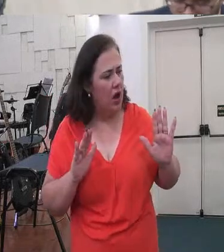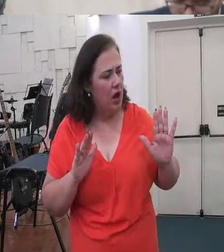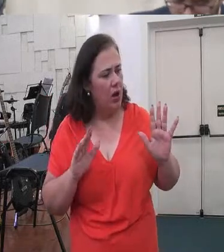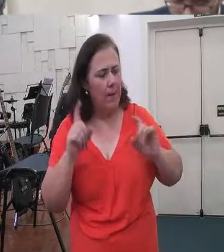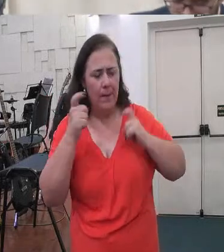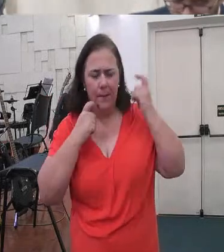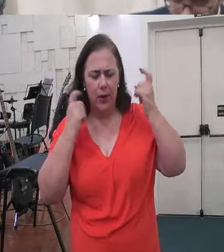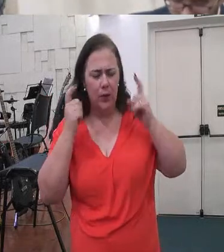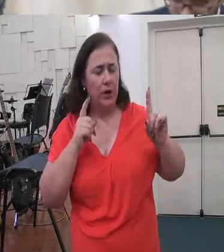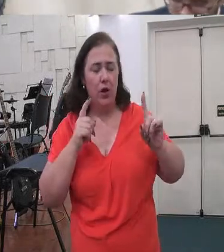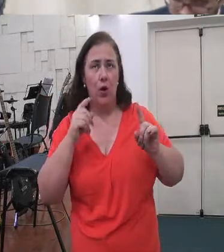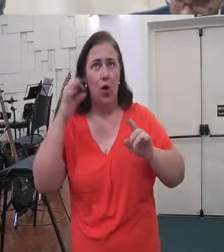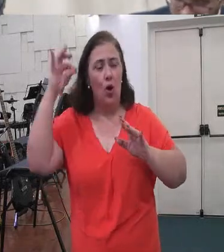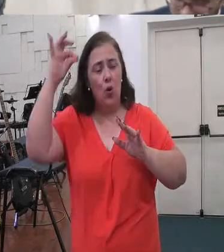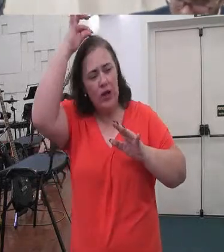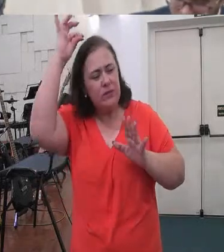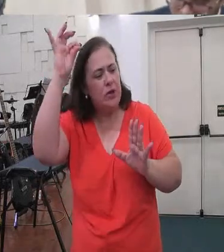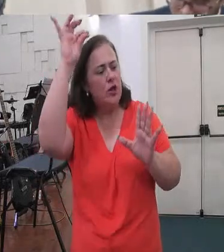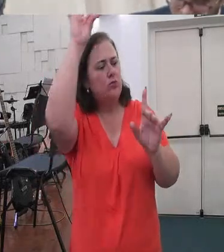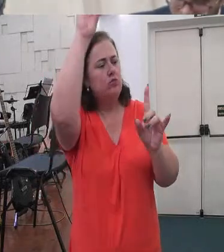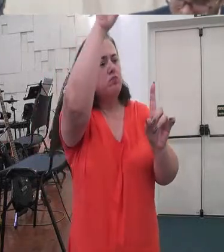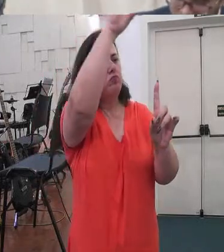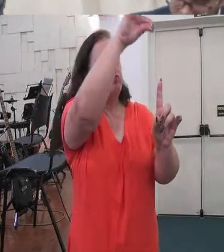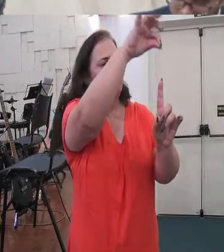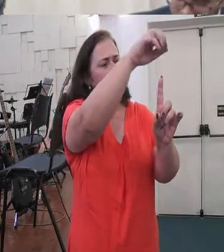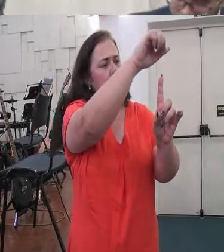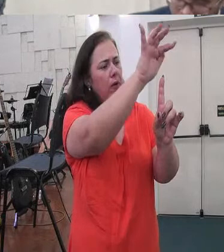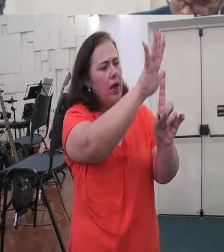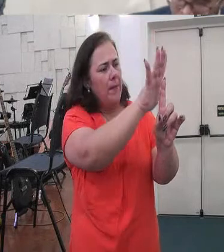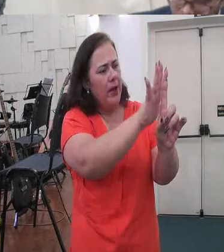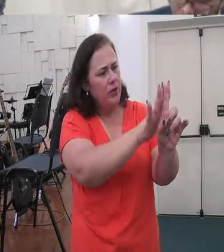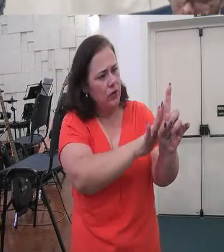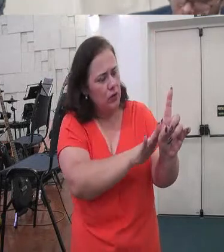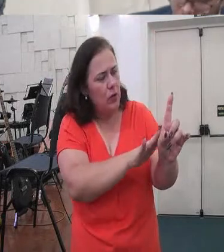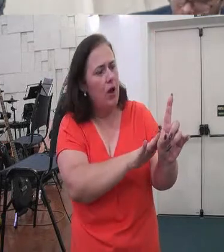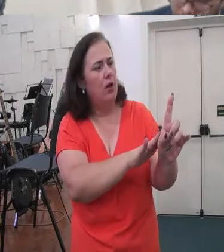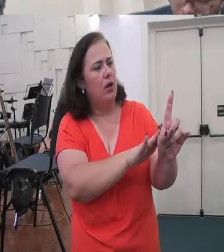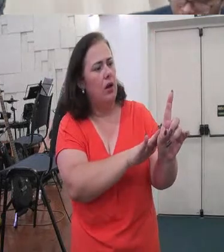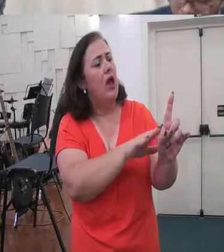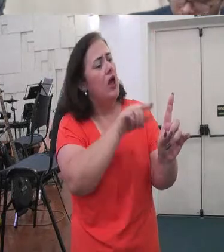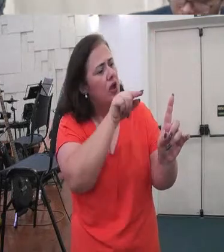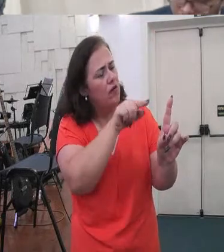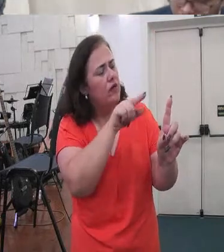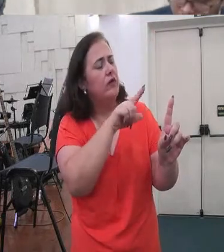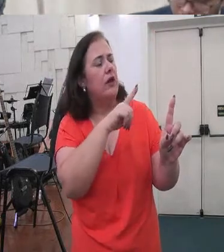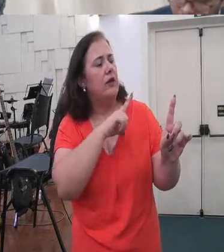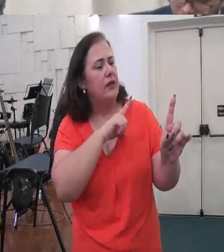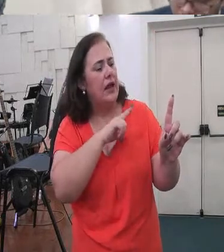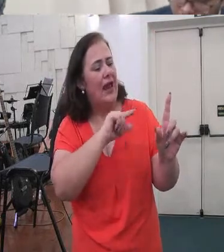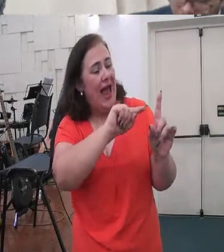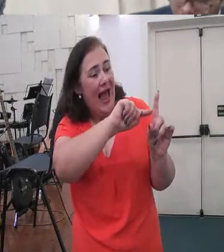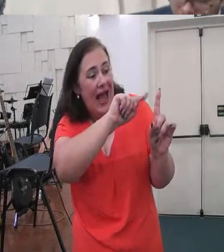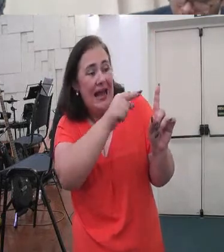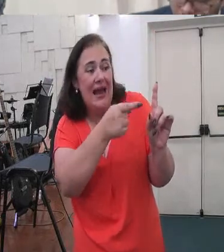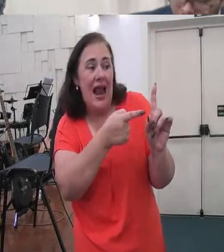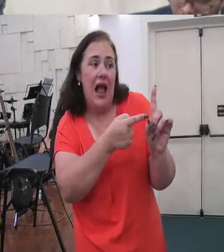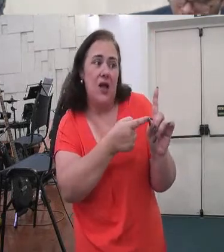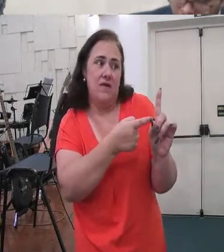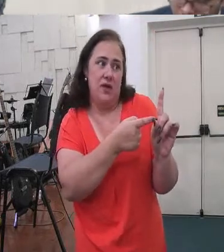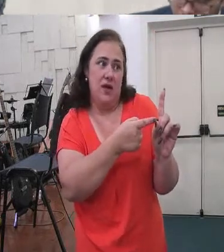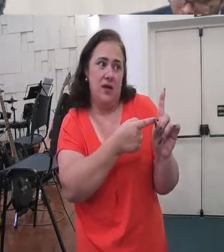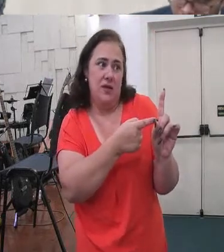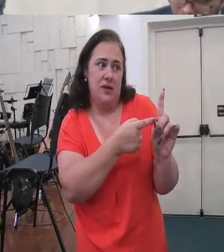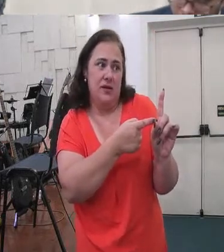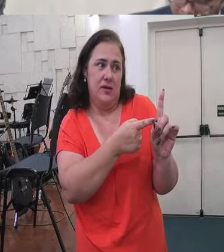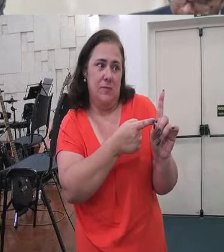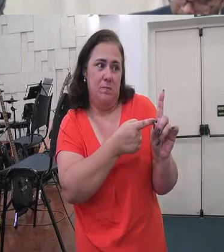Espírito Santo, e o poder do Altíssimo te envolverá com a sua sombra. Por isso, também o